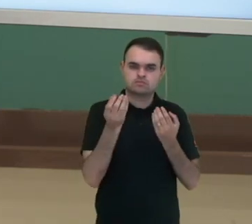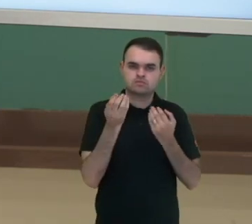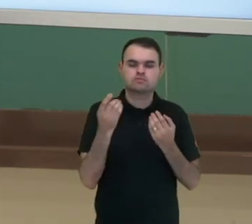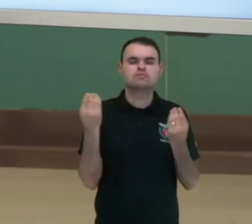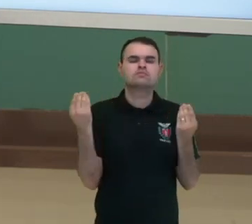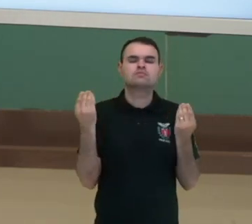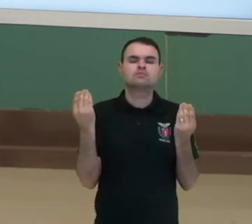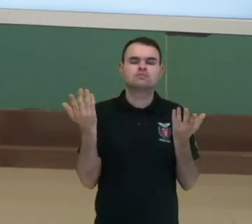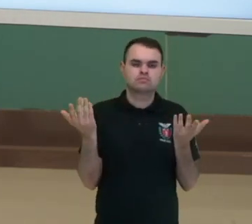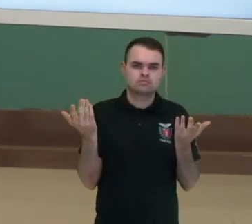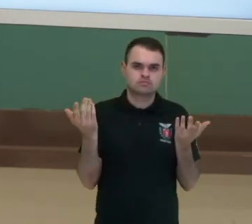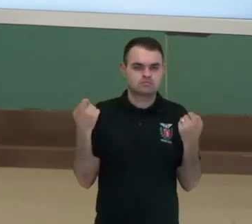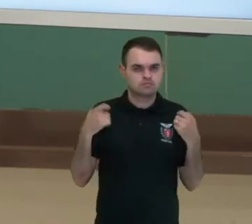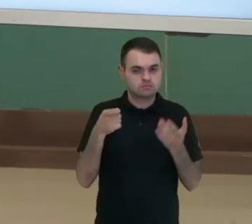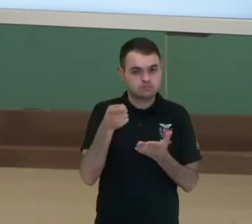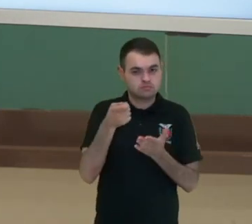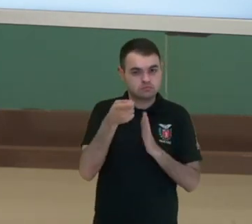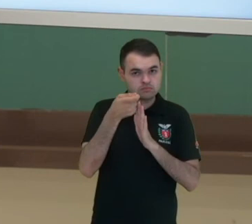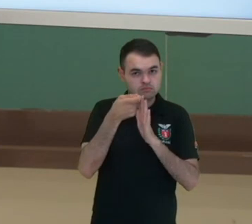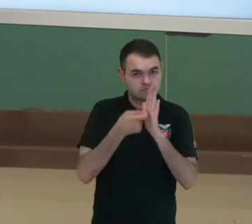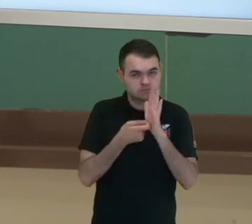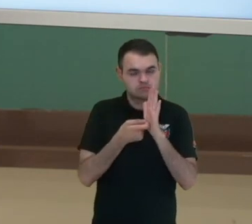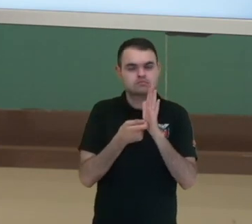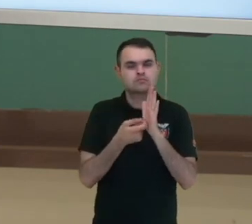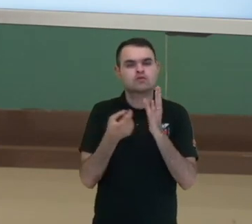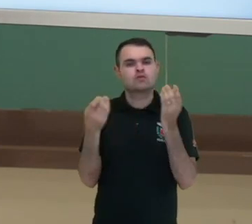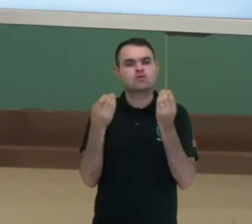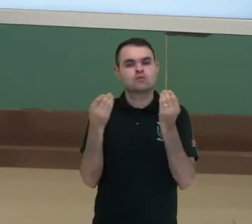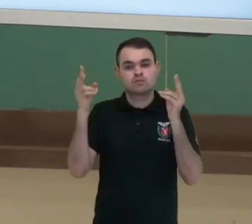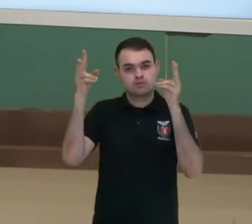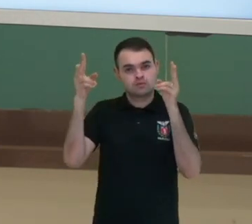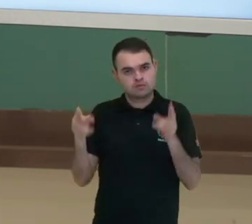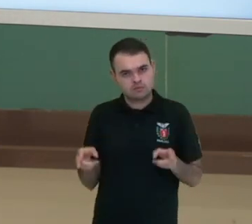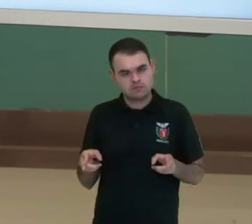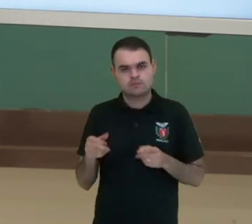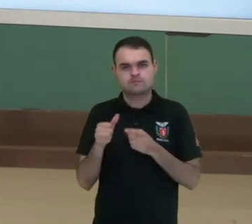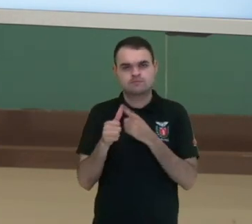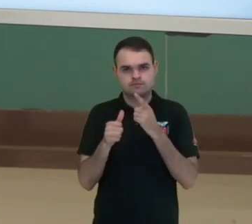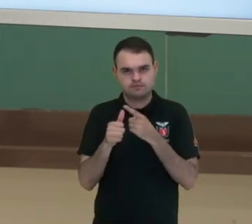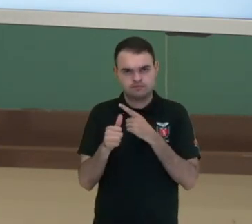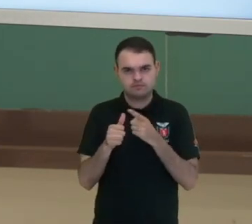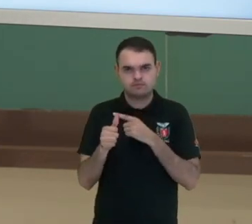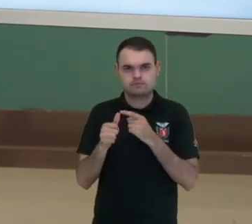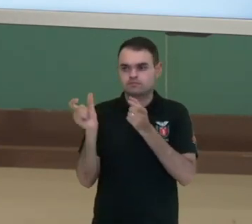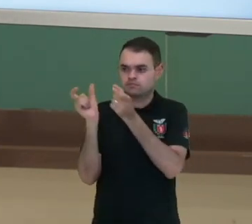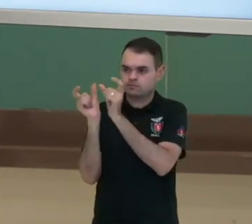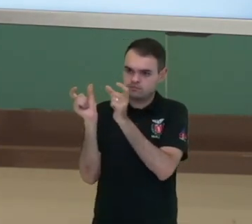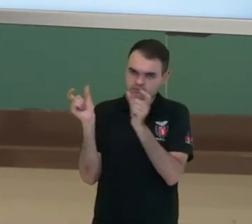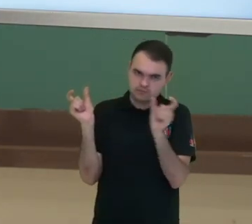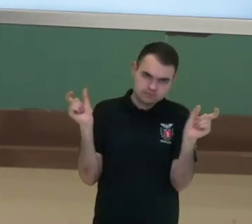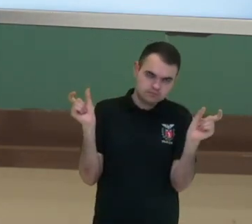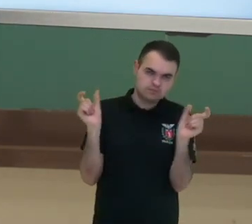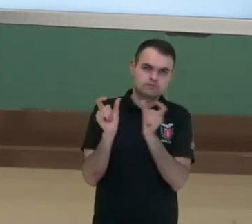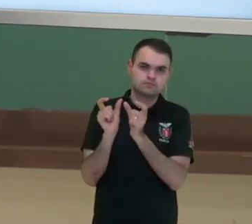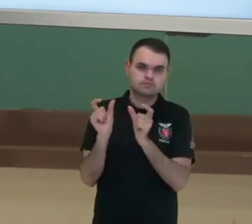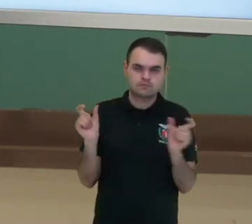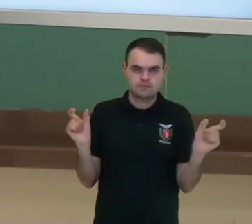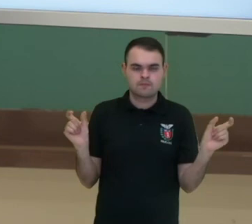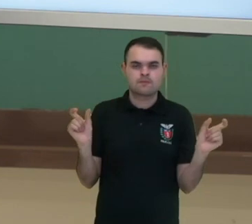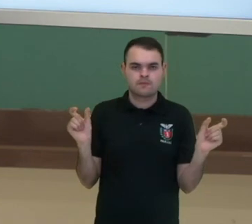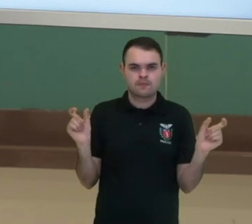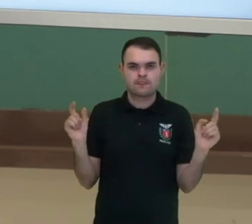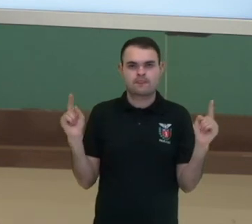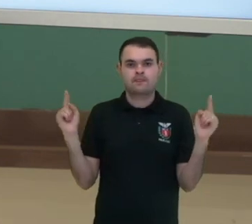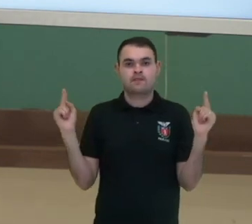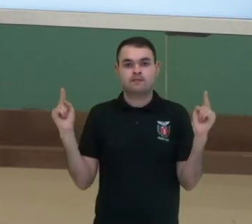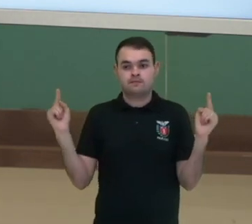então tem que escrever por extenso, como foi feito aqui. Primeiro você escreve por extenso, né, no caso aqui Agência das Nações